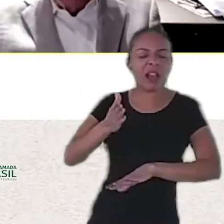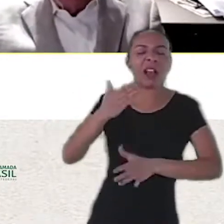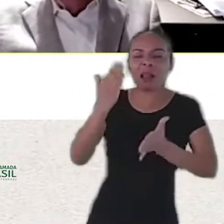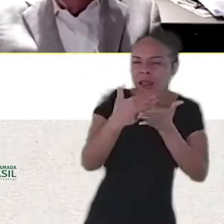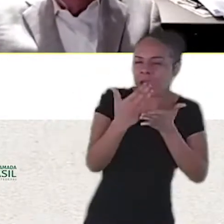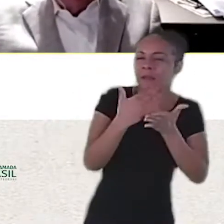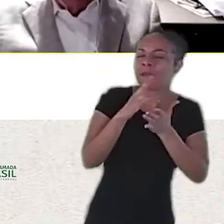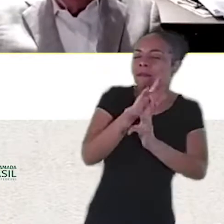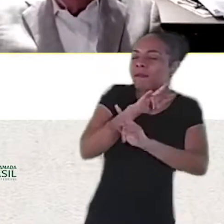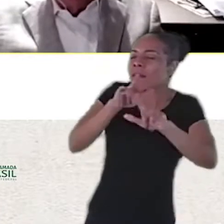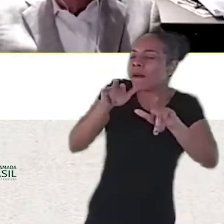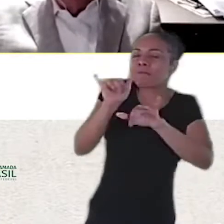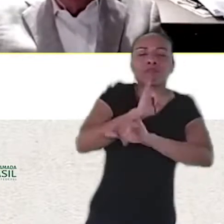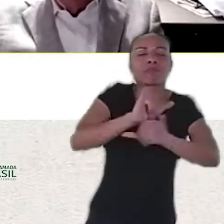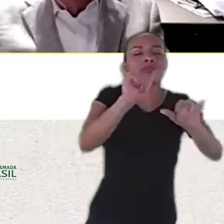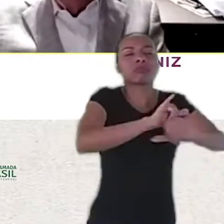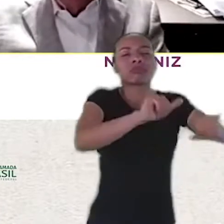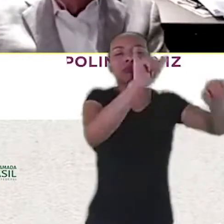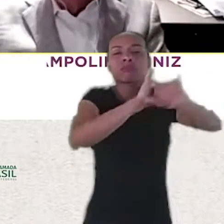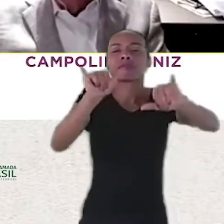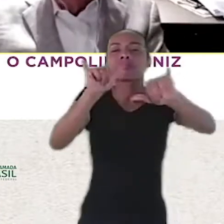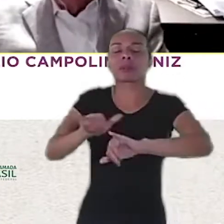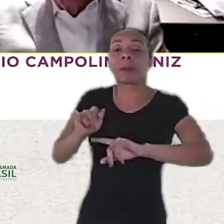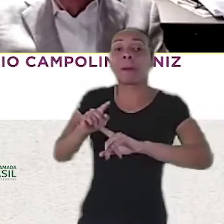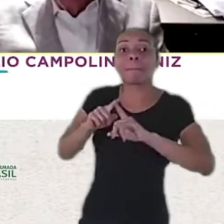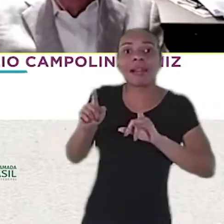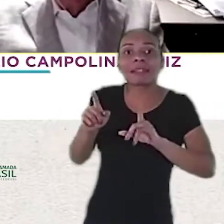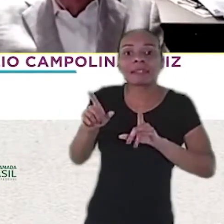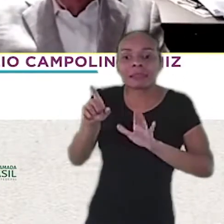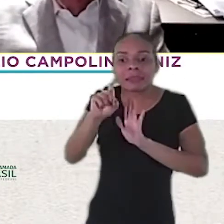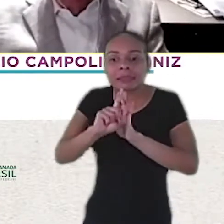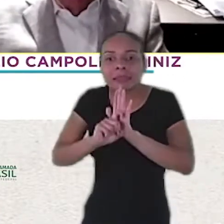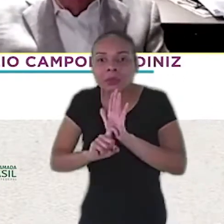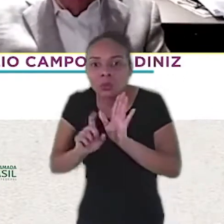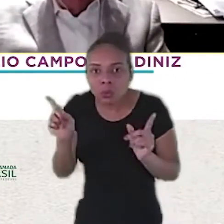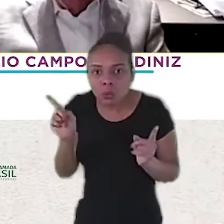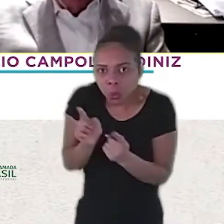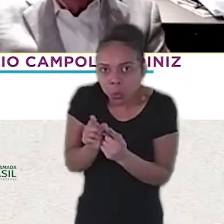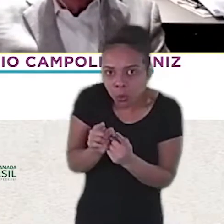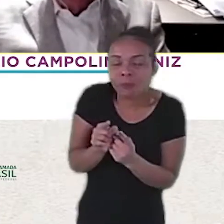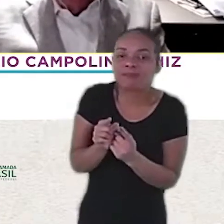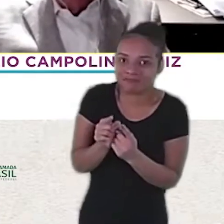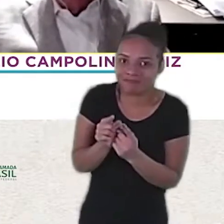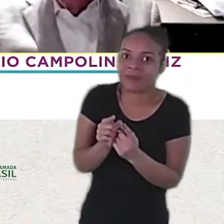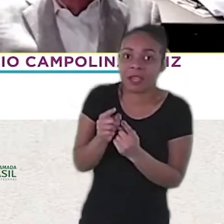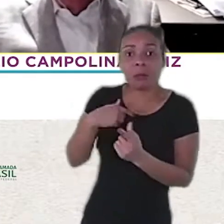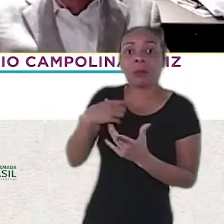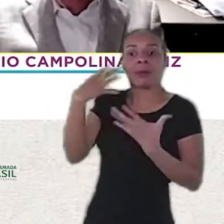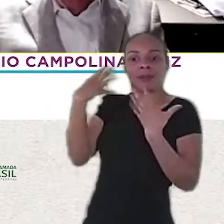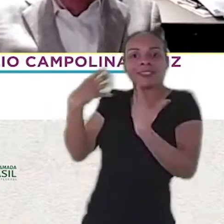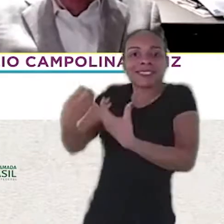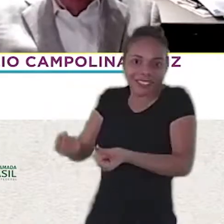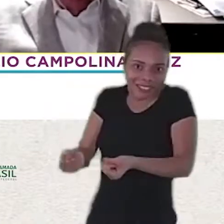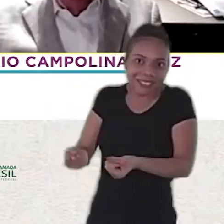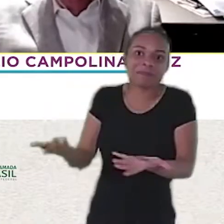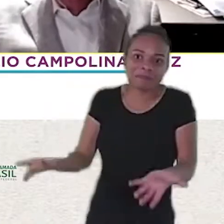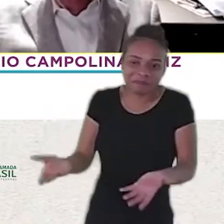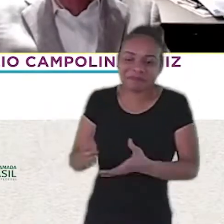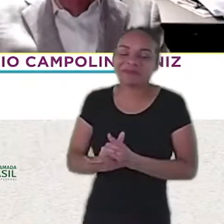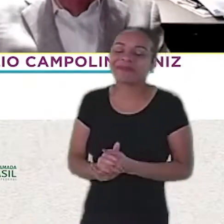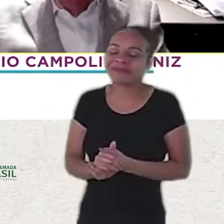Eu não tinha experiência de escrever para o grande público e textos mais curtos. Mas aceitei de bom grado a